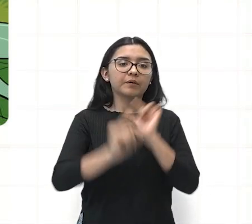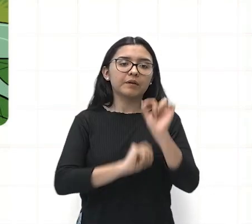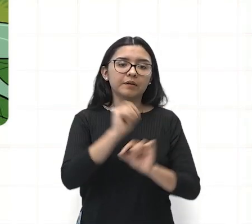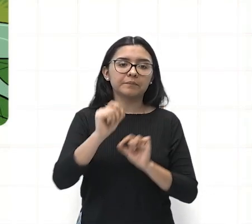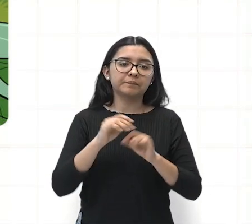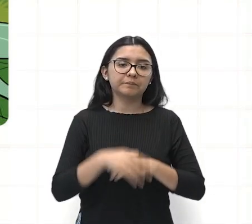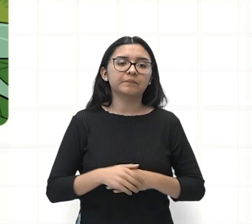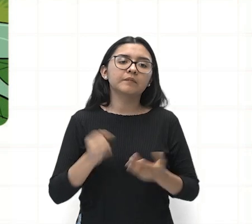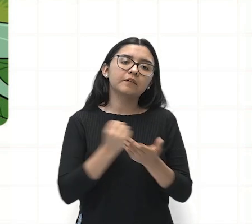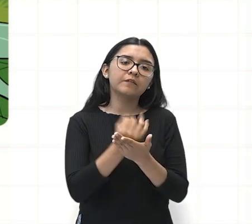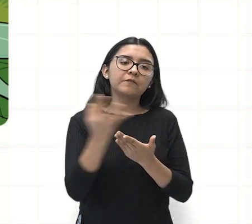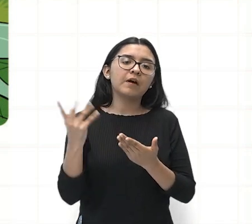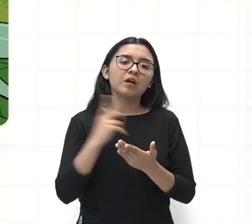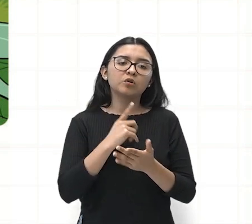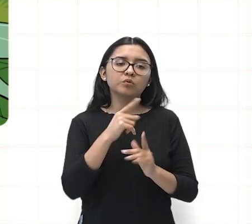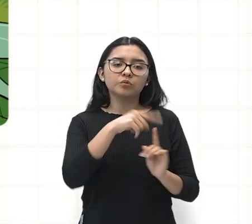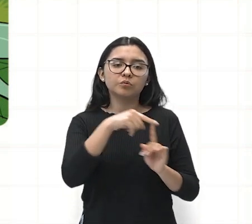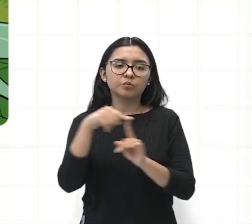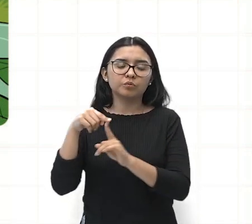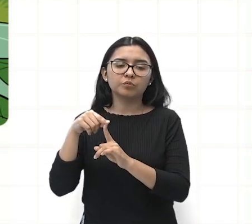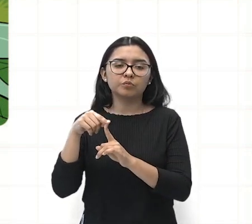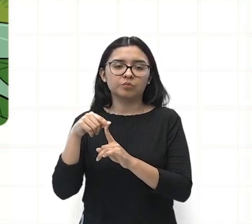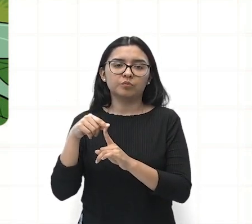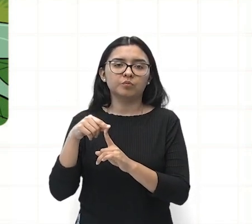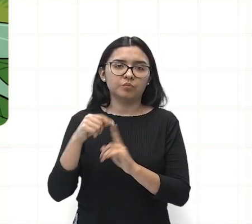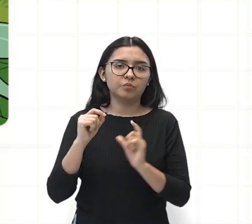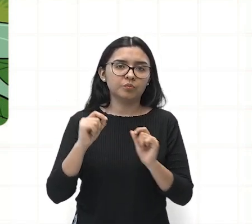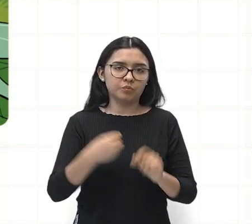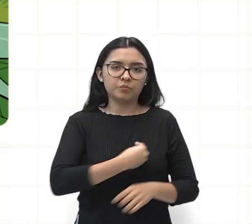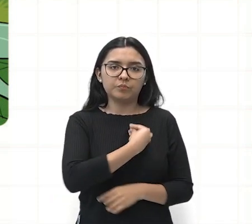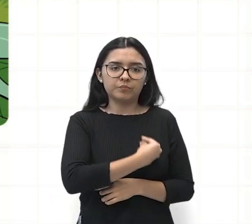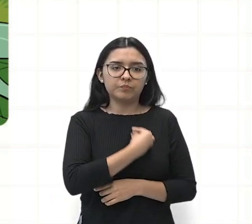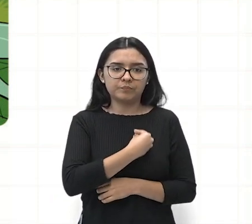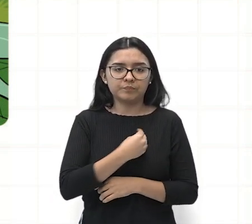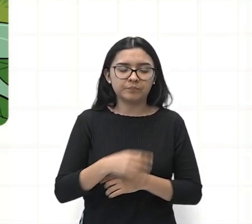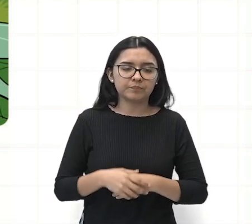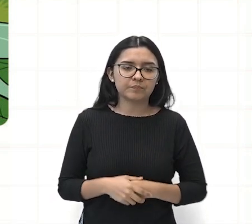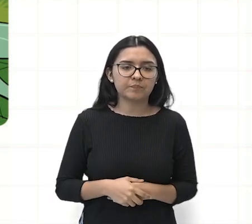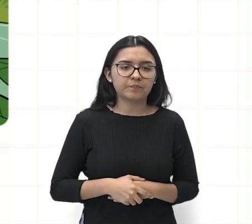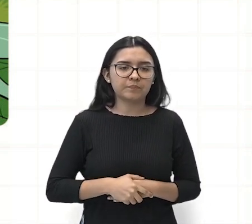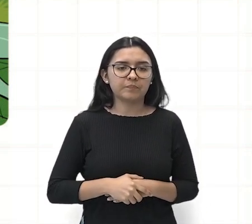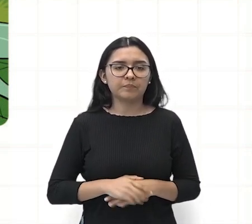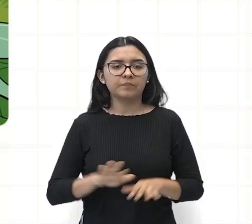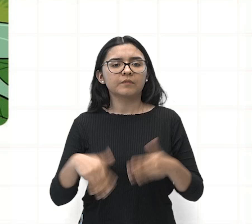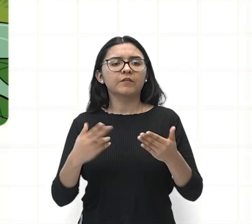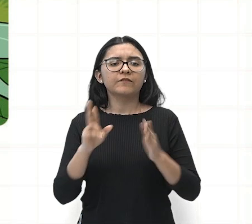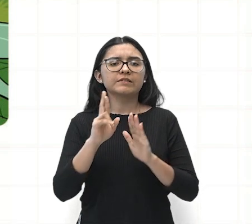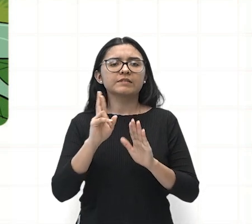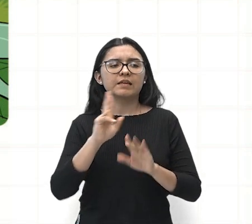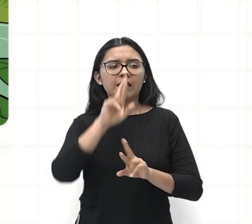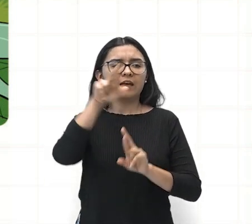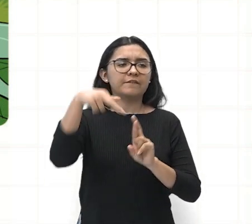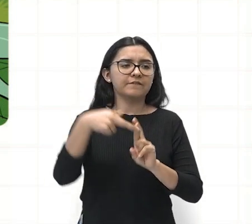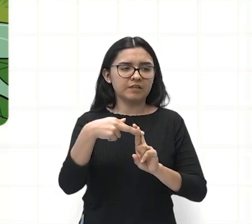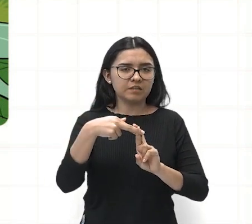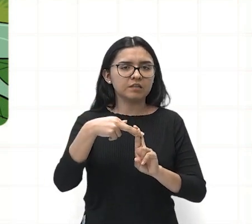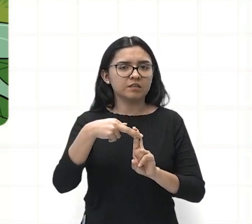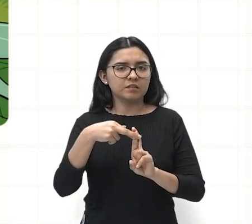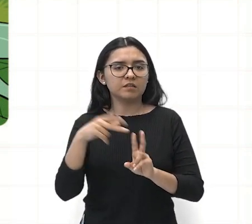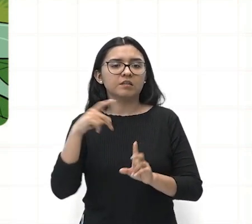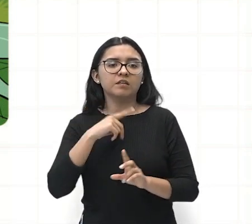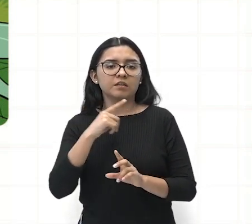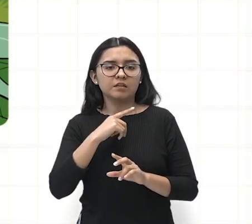a diversidade genética dentro de uma mesma espécie. Então, ela vai se referir à variação